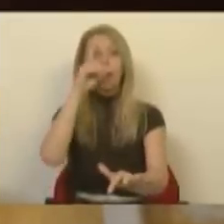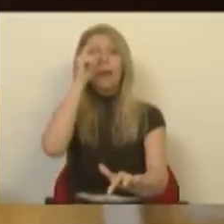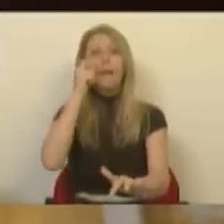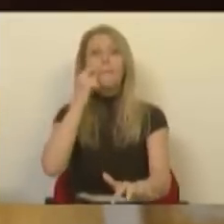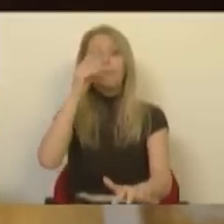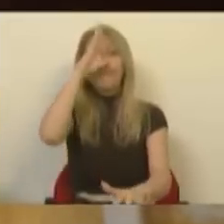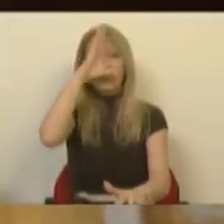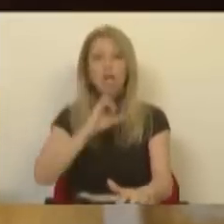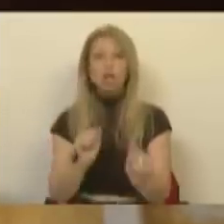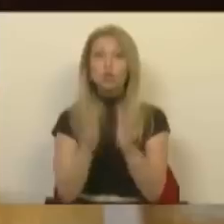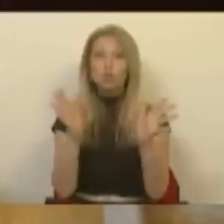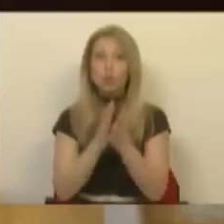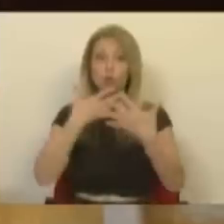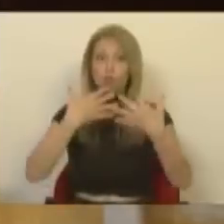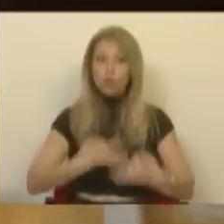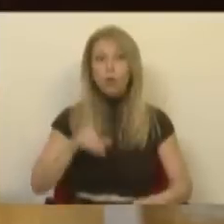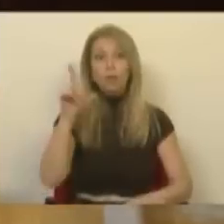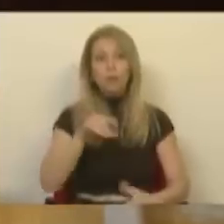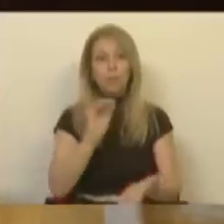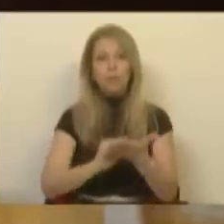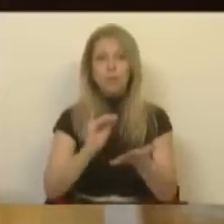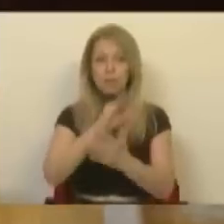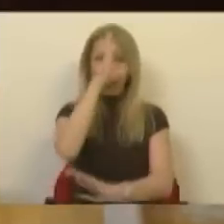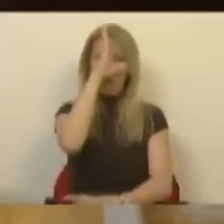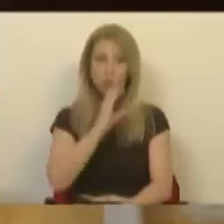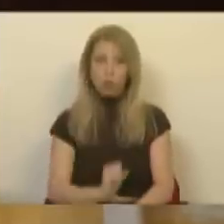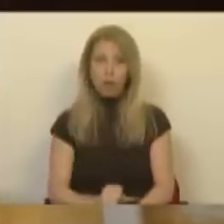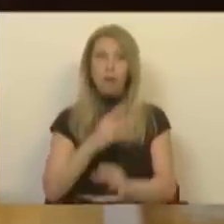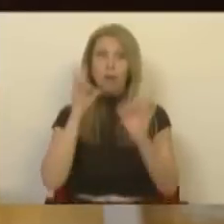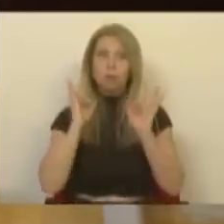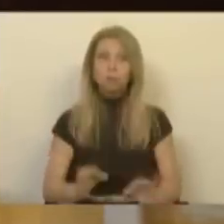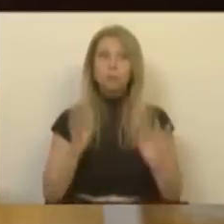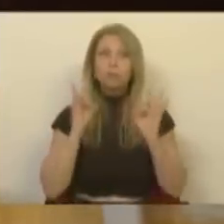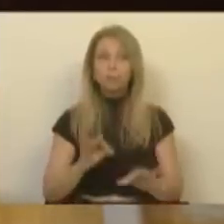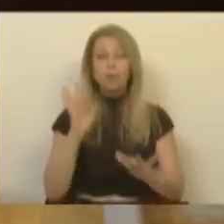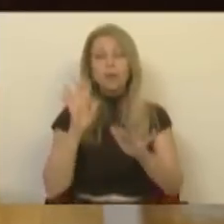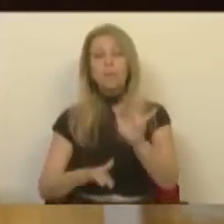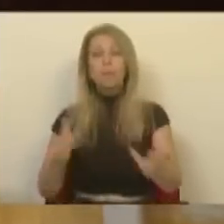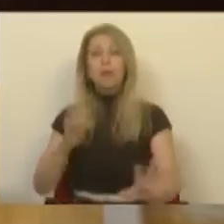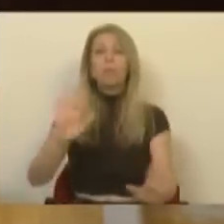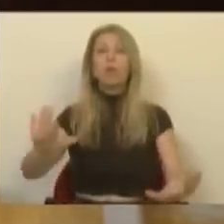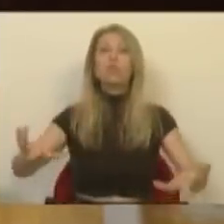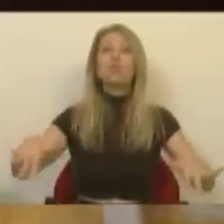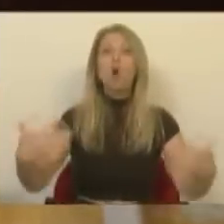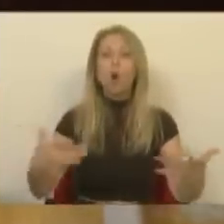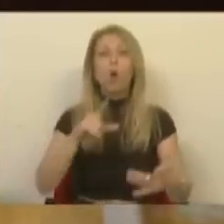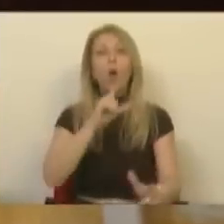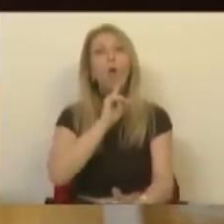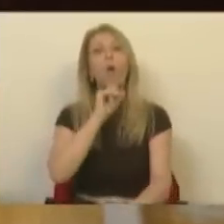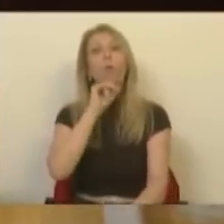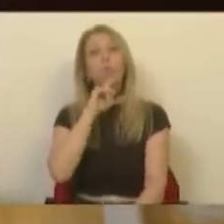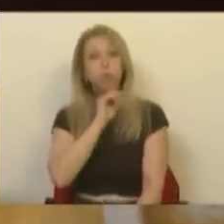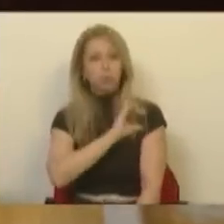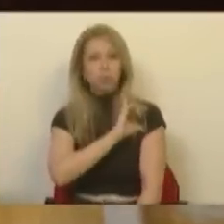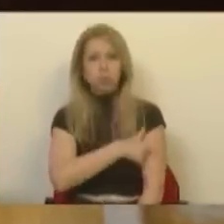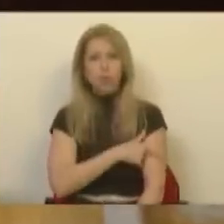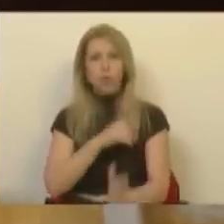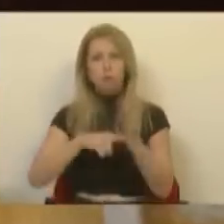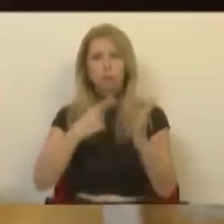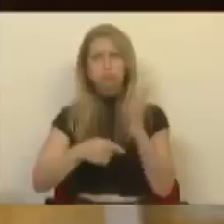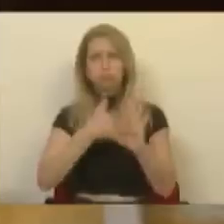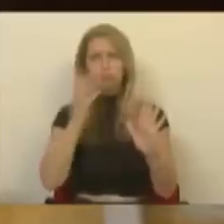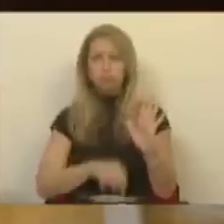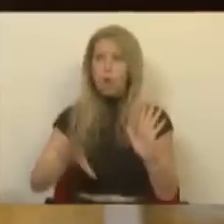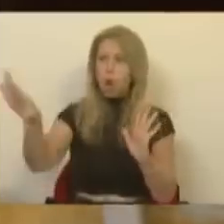secretários de estado e que inclusivamente o poder possa ter o seu Parlamento possa ter poder de veto sobre essas nomeações